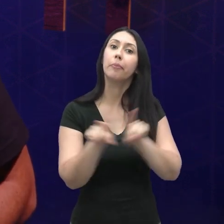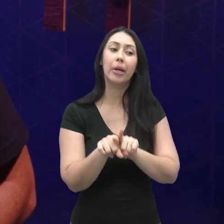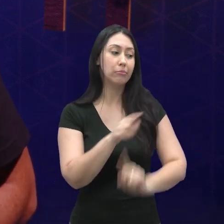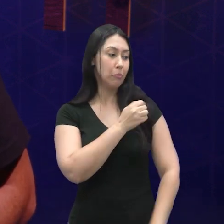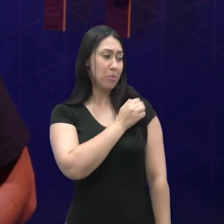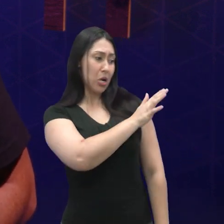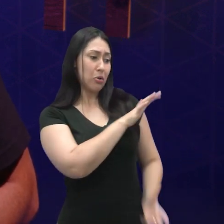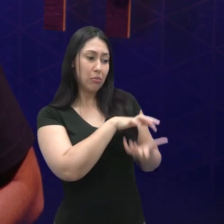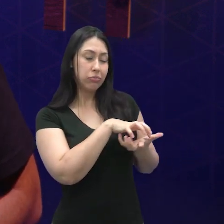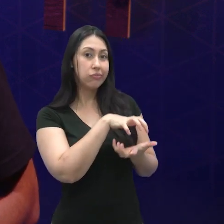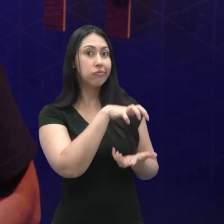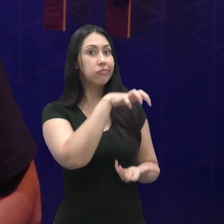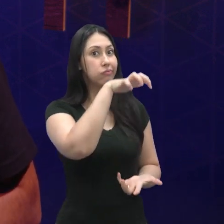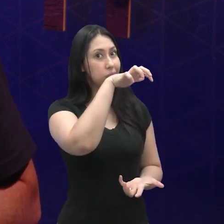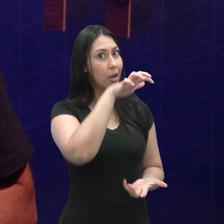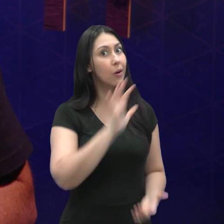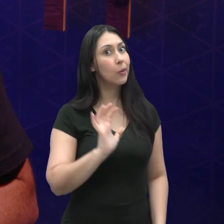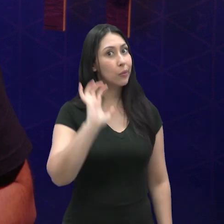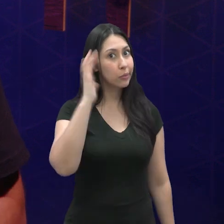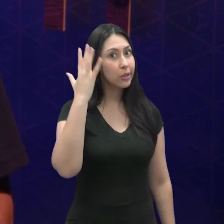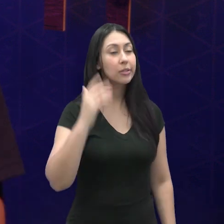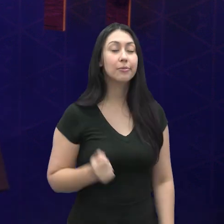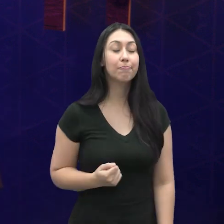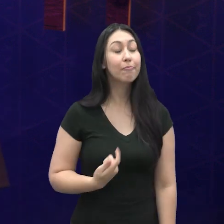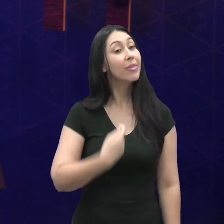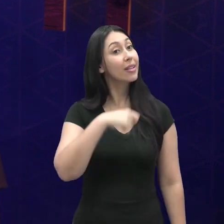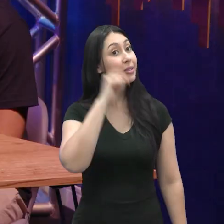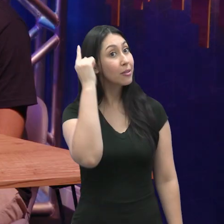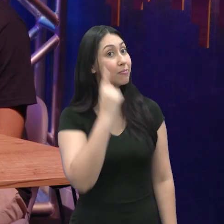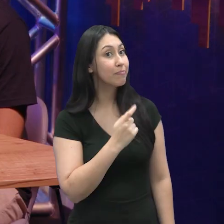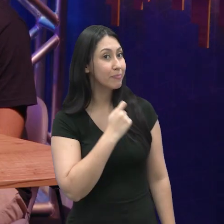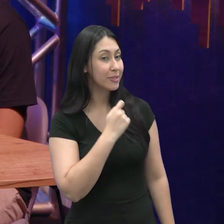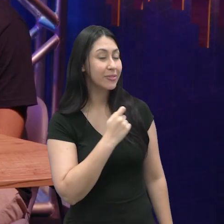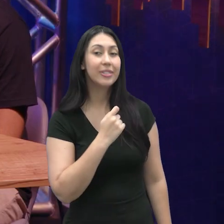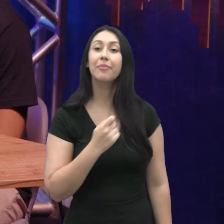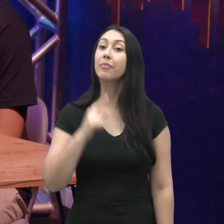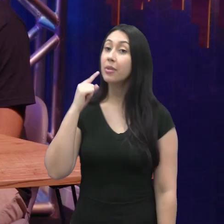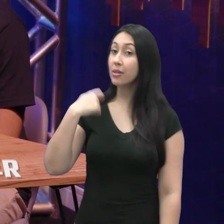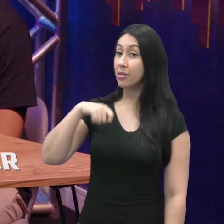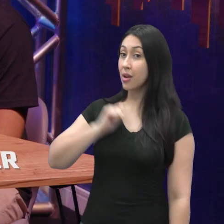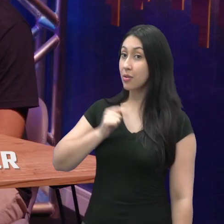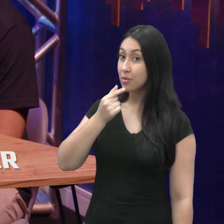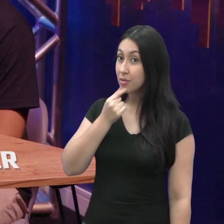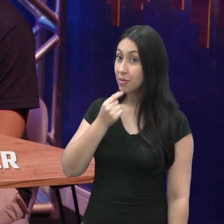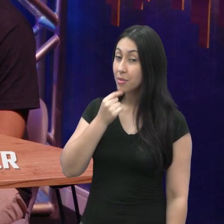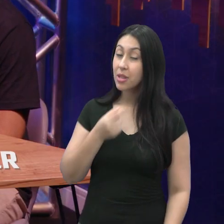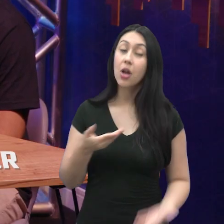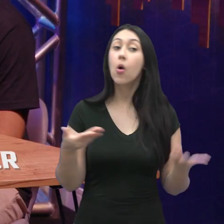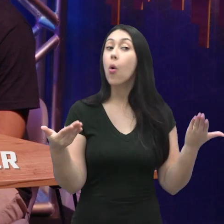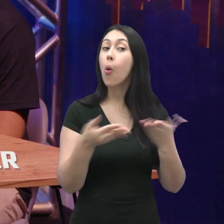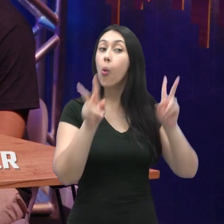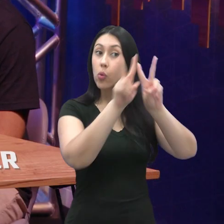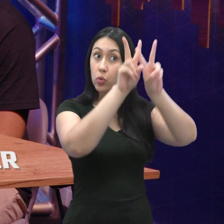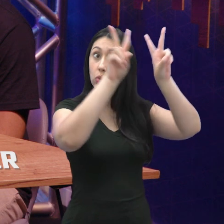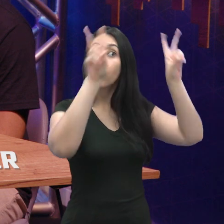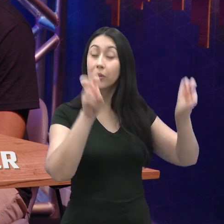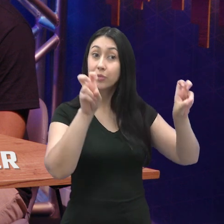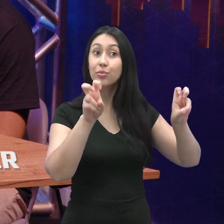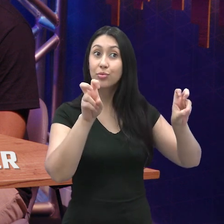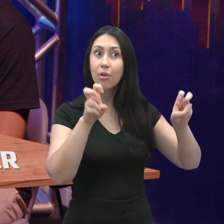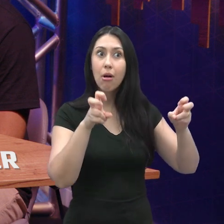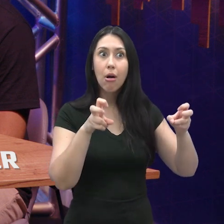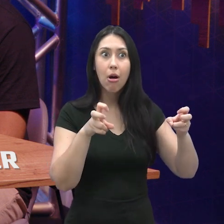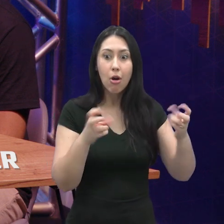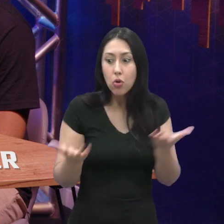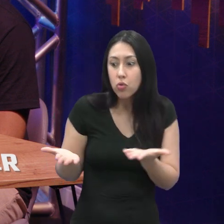mesmo tempo em que o etarismo finalmente entra em pauta. Eu sou a Miviki. E eu sou Samu Strazer. E no programa de hoje a gente